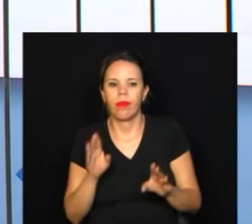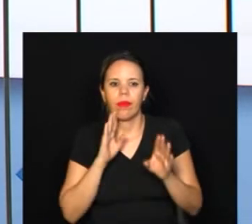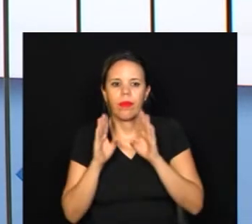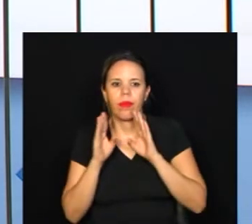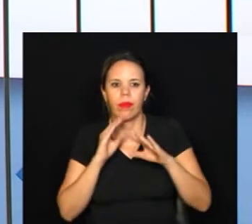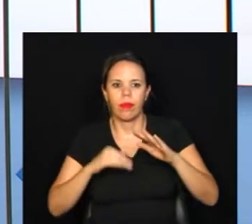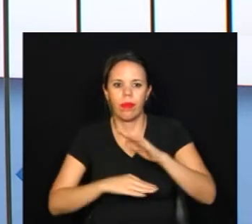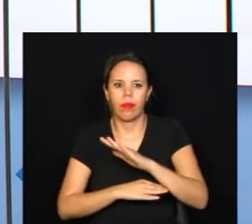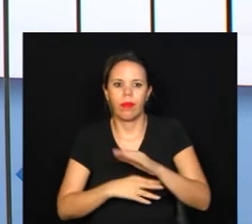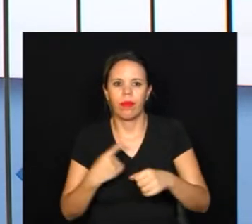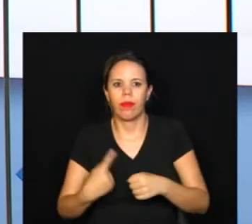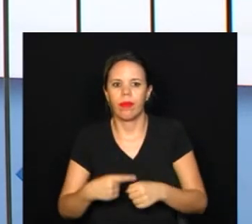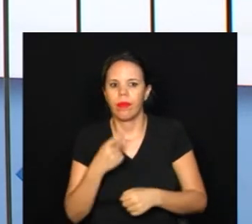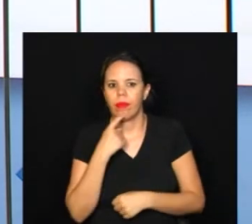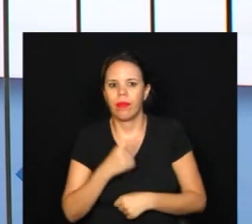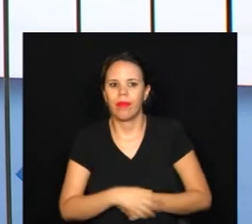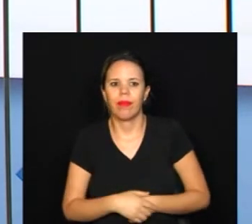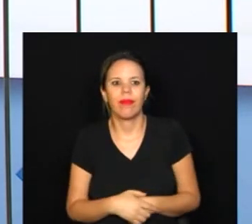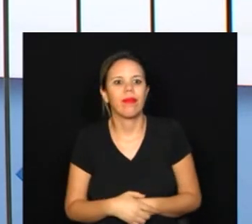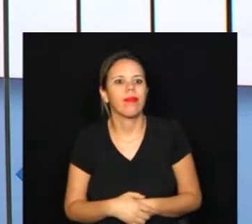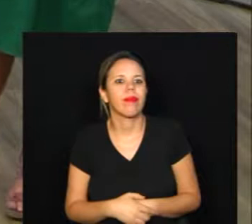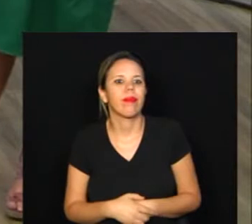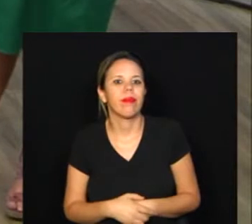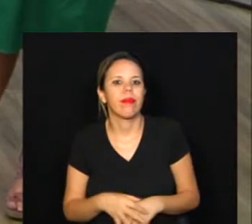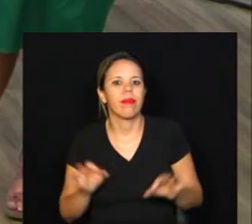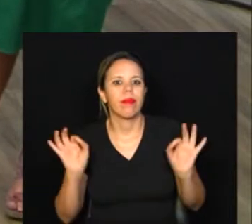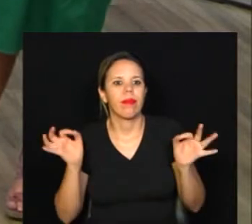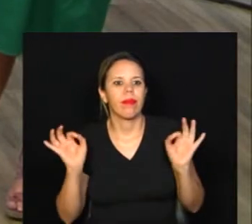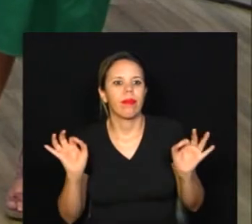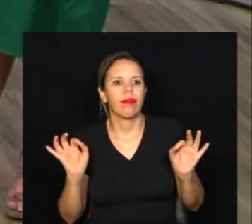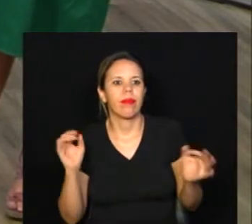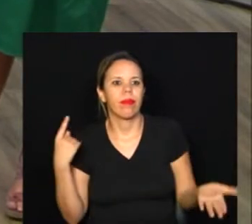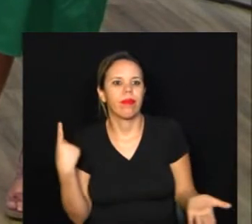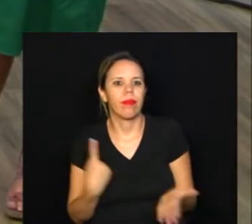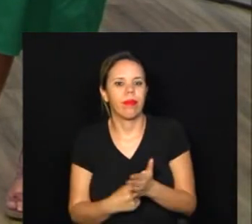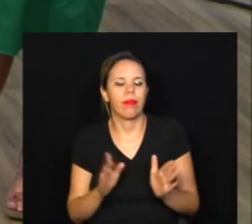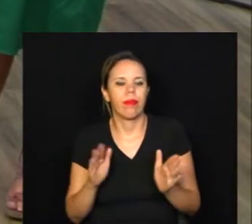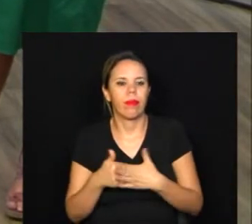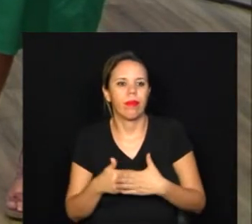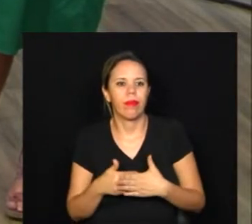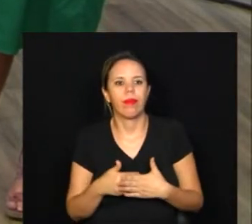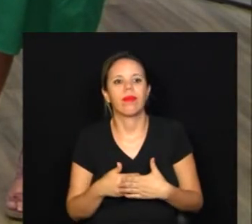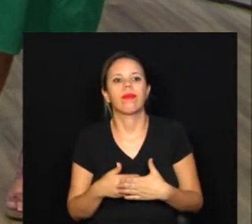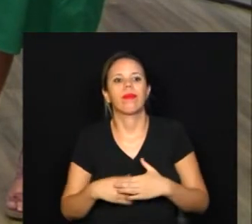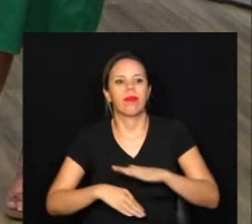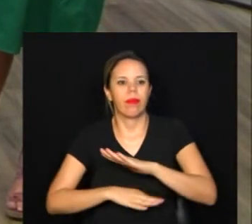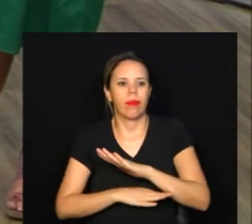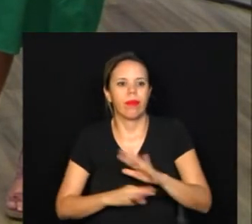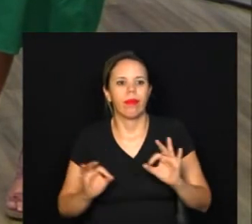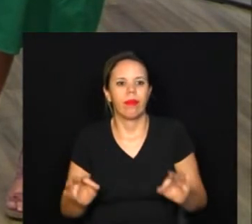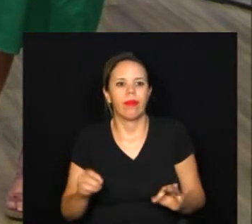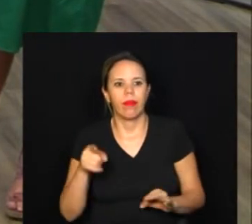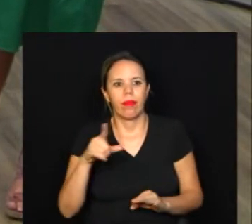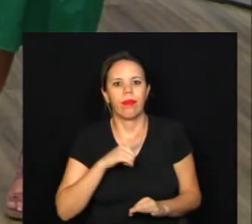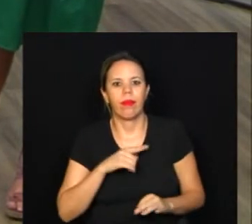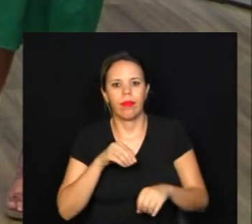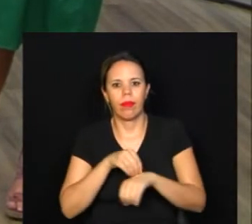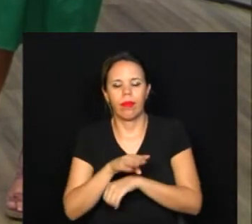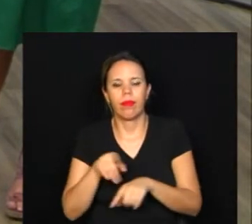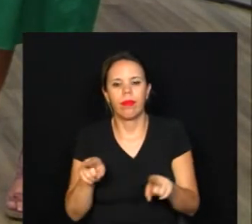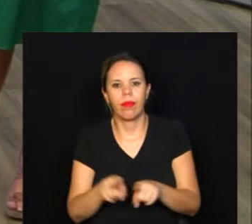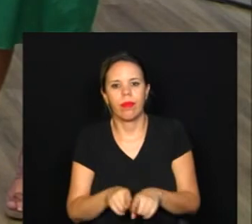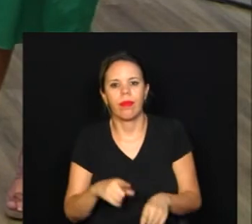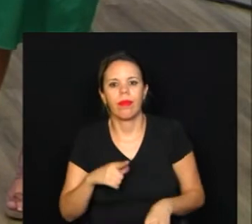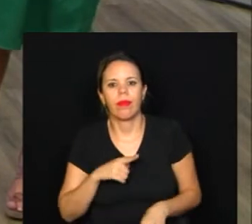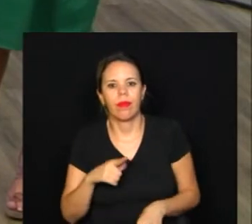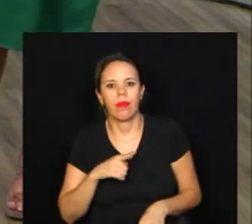da Câmara Municipal de Campinas. Certíssimo, fechamos as notícias do Legislativo e você tem um recado também, né? Eu